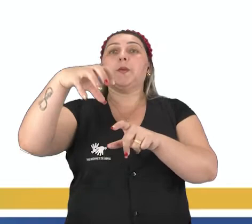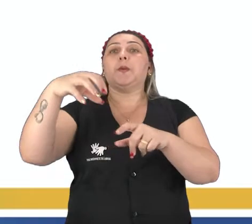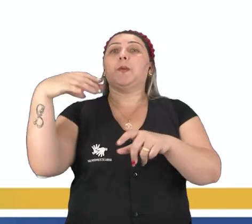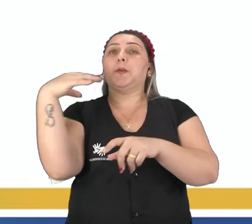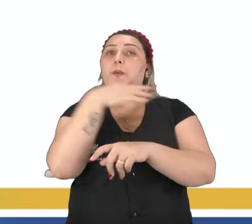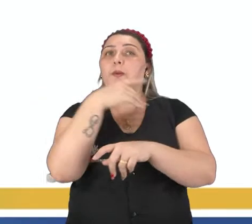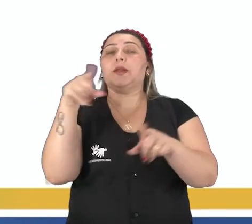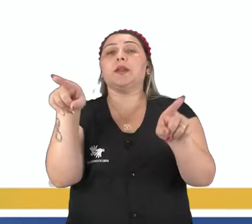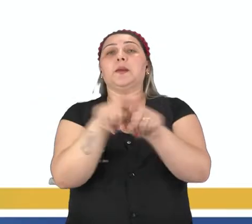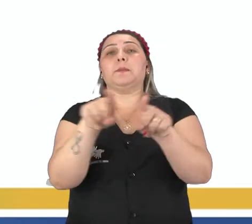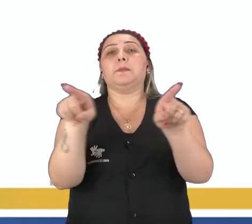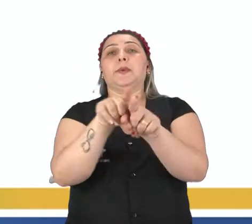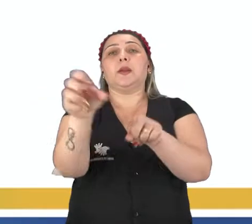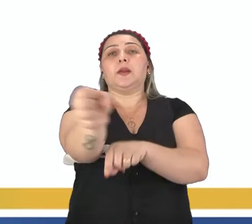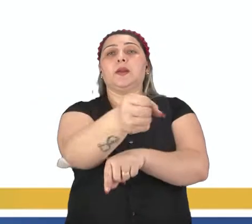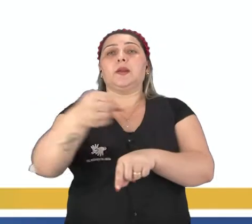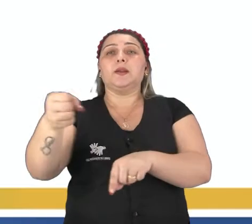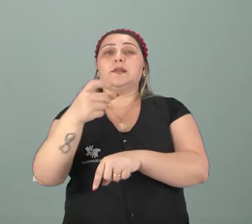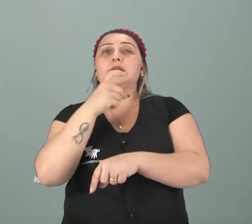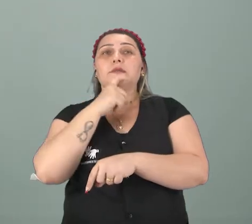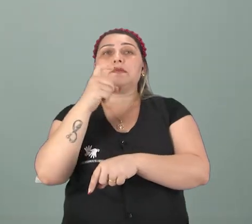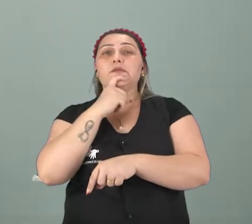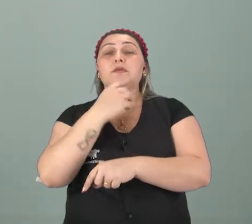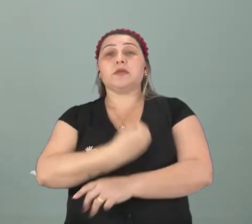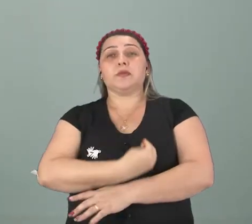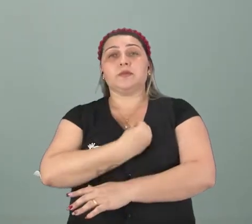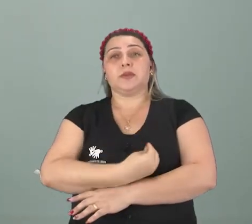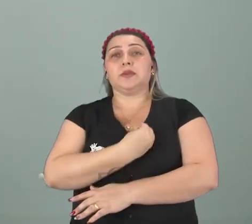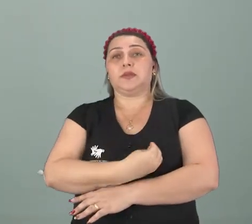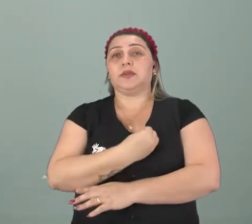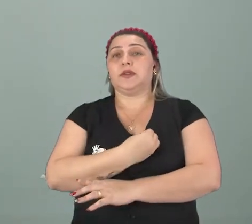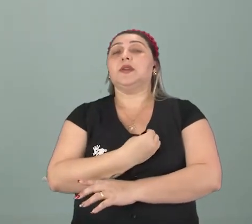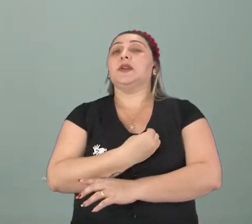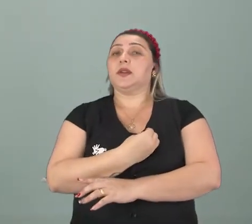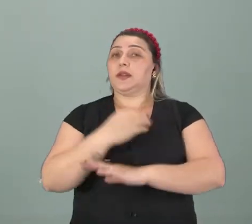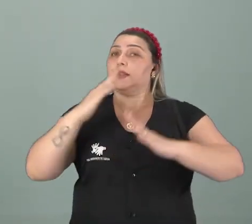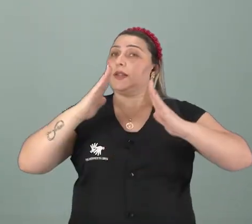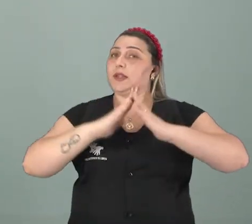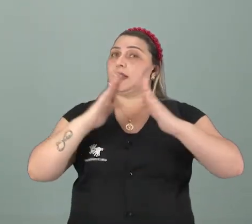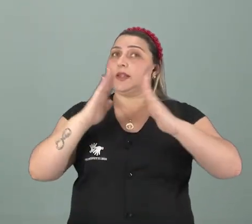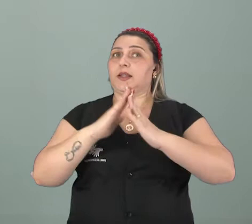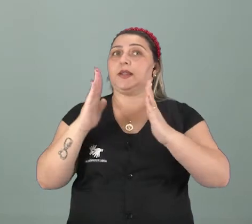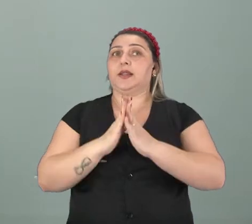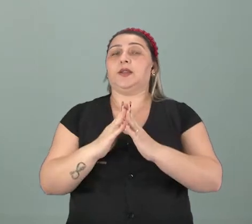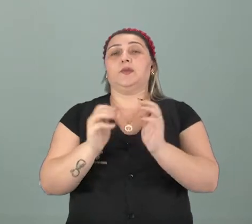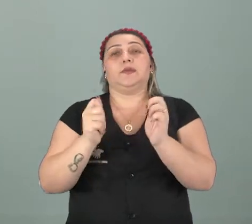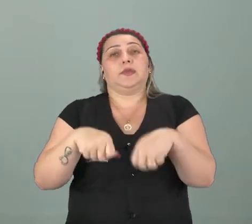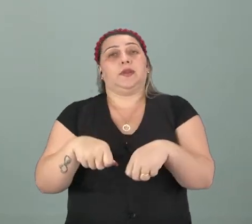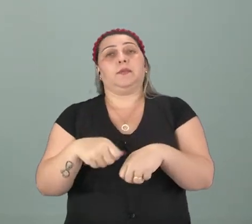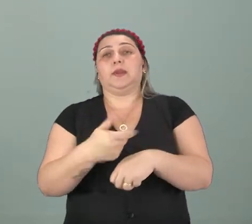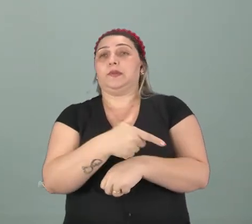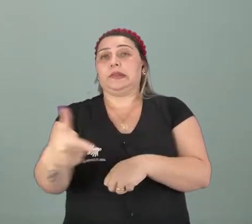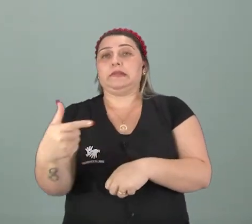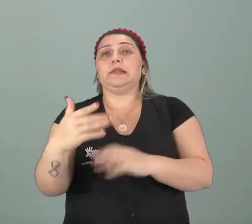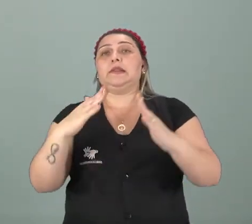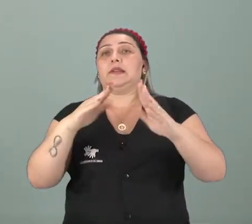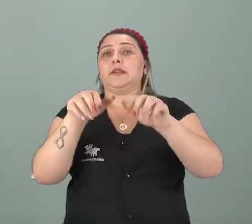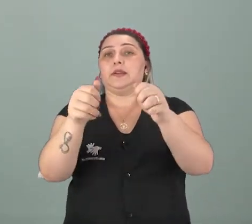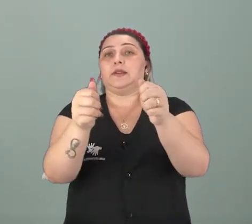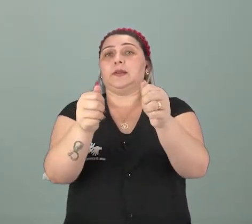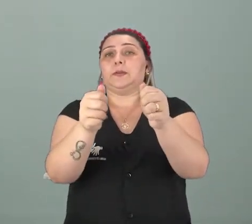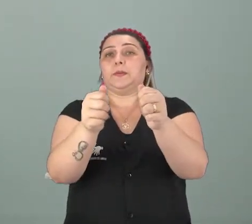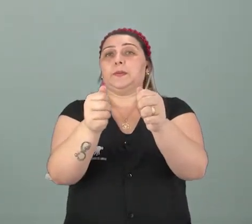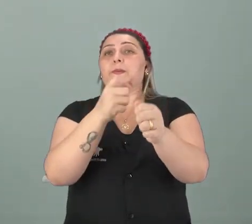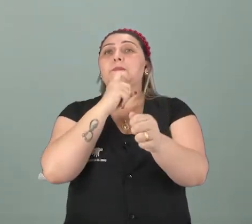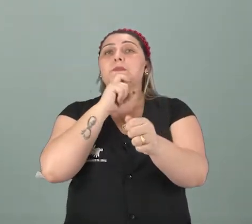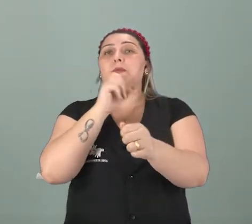geladeira, né? São equipamentos que estão presentes na maioria dos lares brasileiros, né? Você não tem como viver sem uma geladeira, por exemplo, né? Ou se você mora